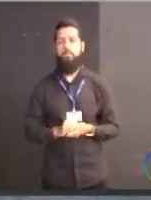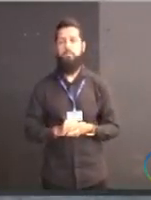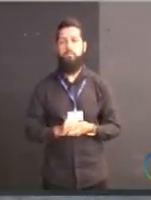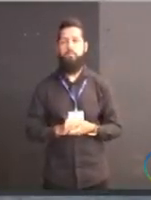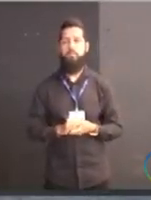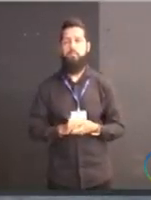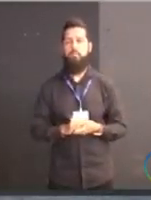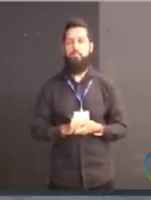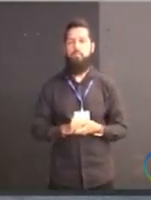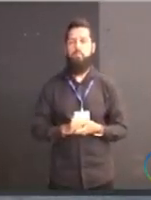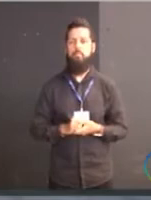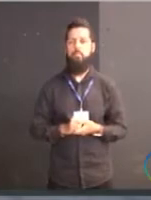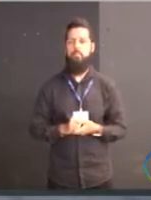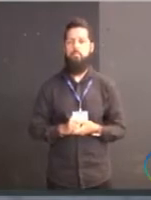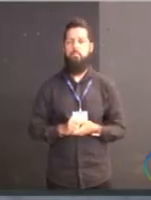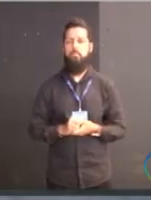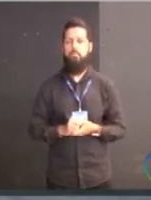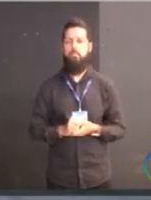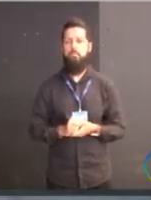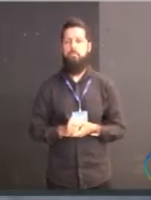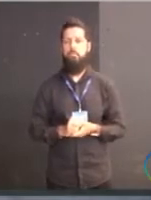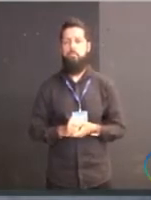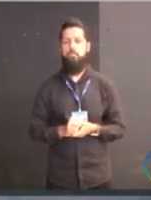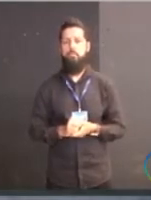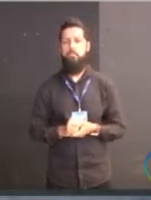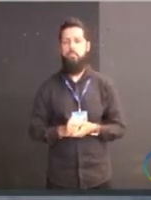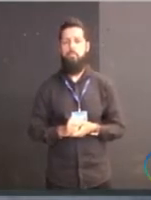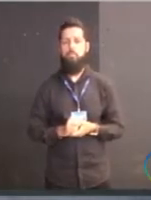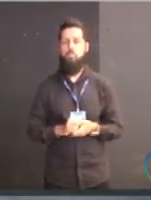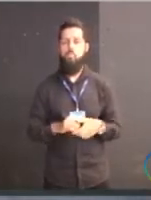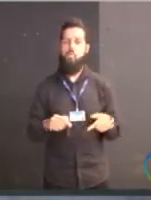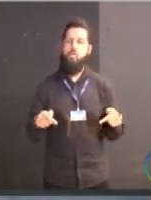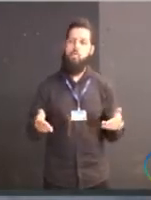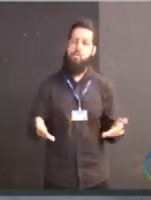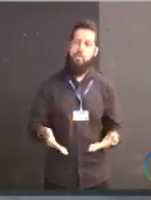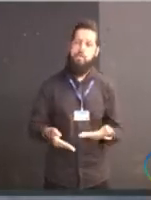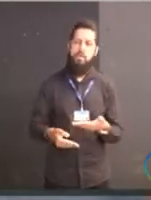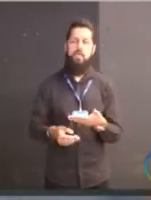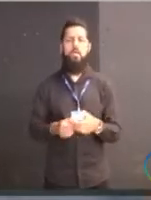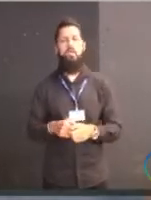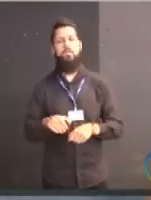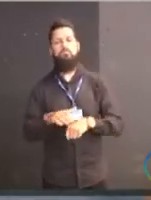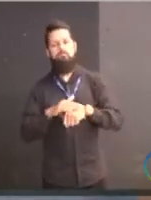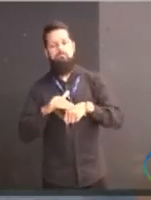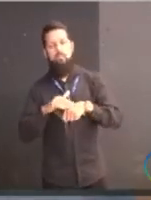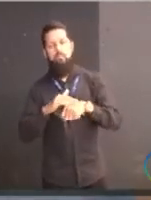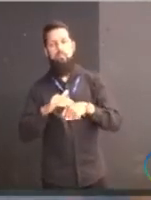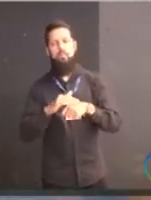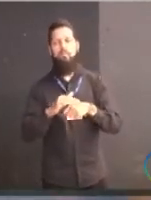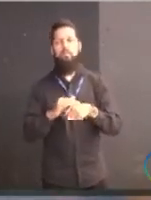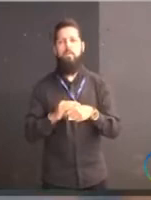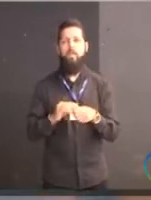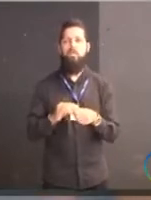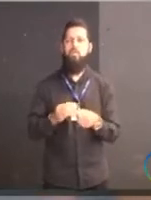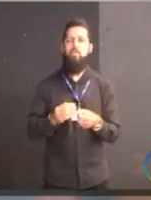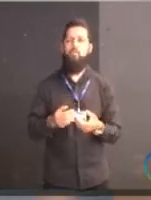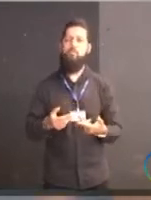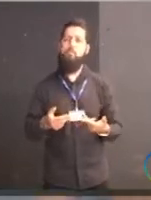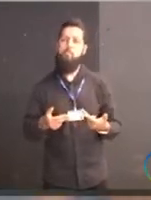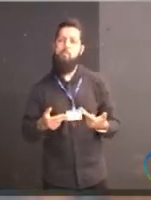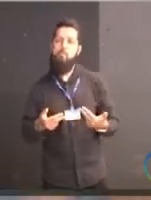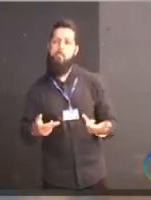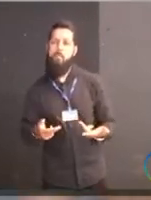nesse assunto, né? Nós estamos aqui conversando e as ideias vêm surgindo. Uma coisa muito, muito curiosa que